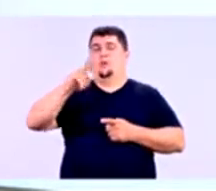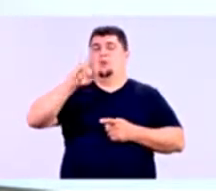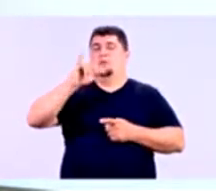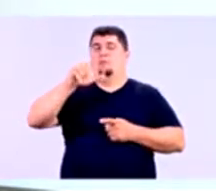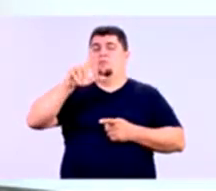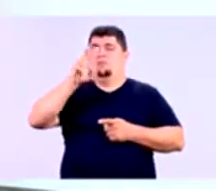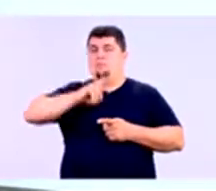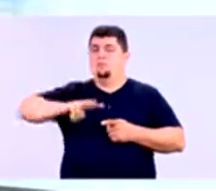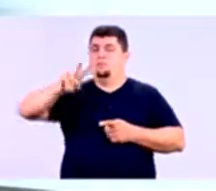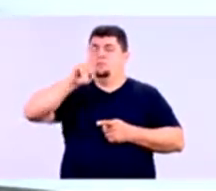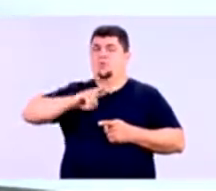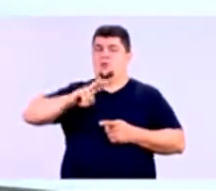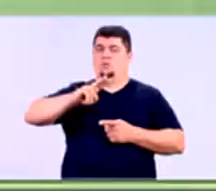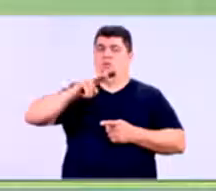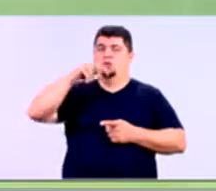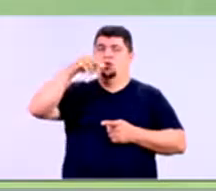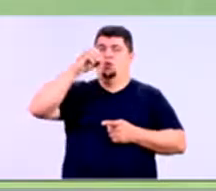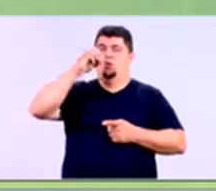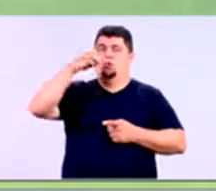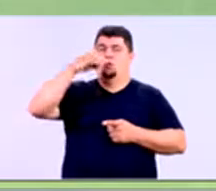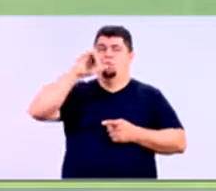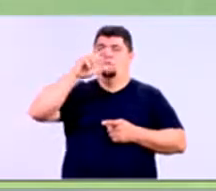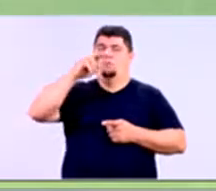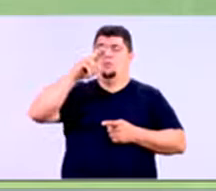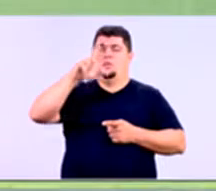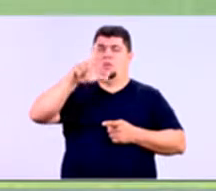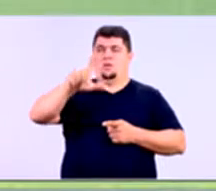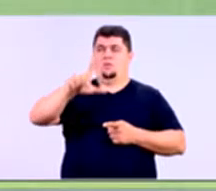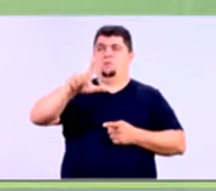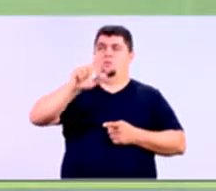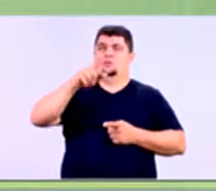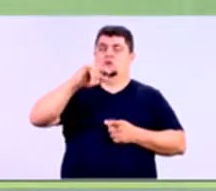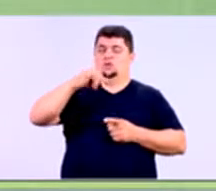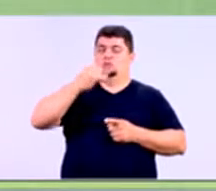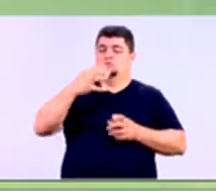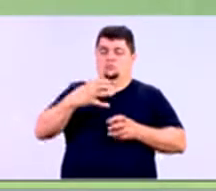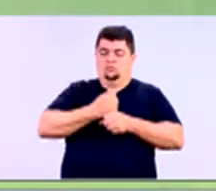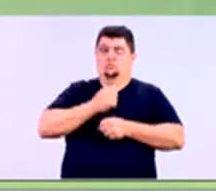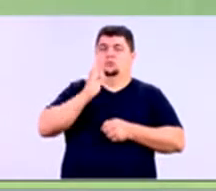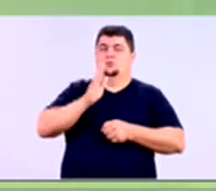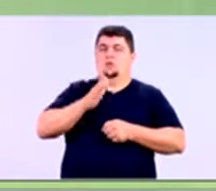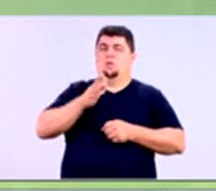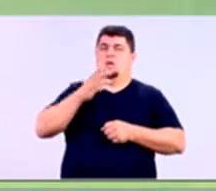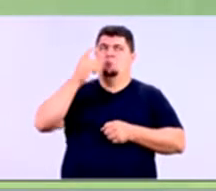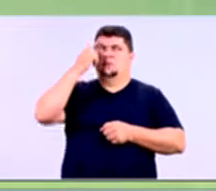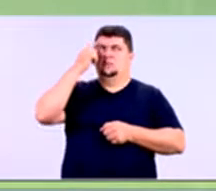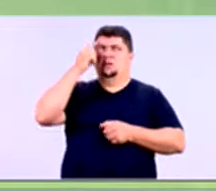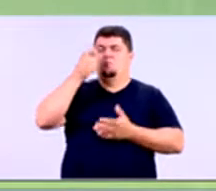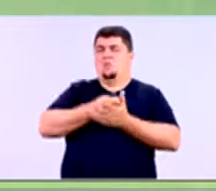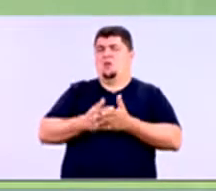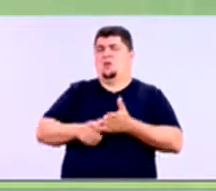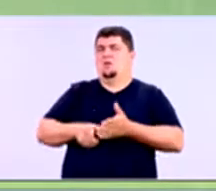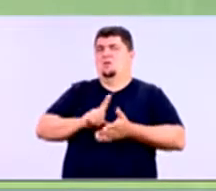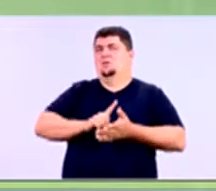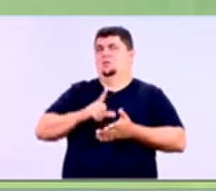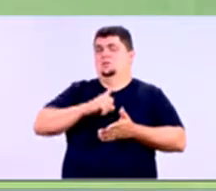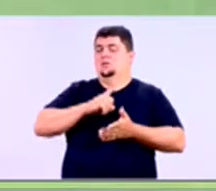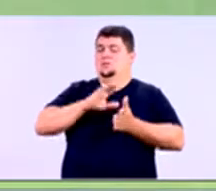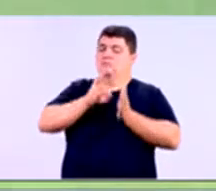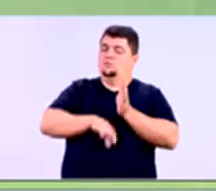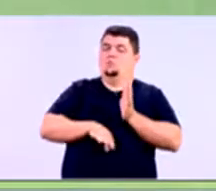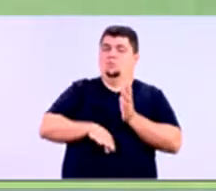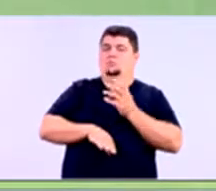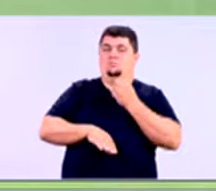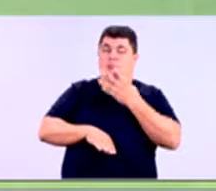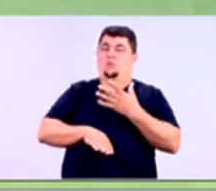valor nominal. Já está incluso os juros. Então, se eu resolver pagar antes, eu vou ter um